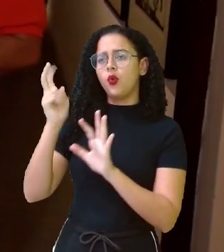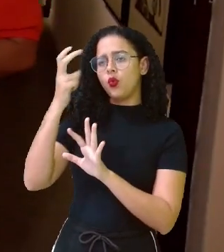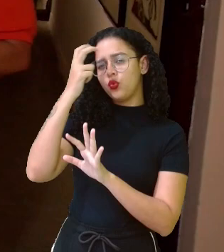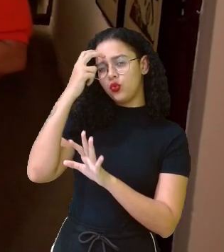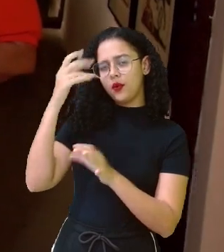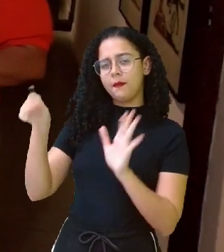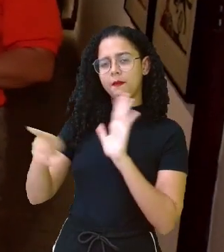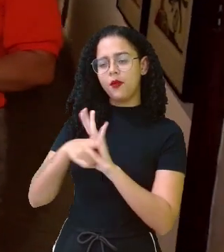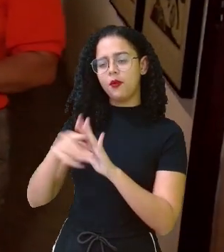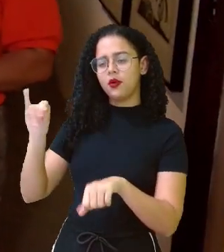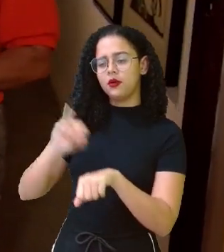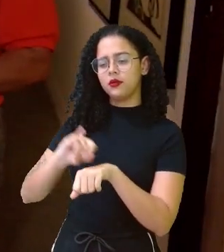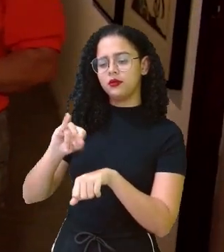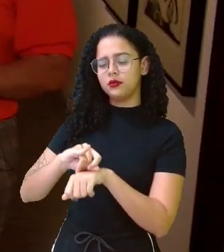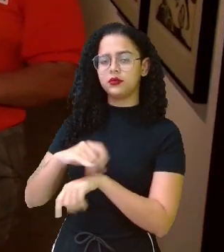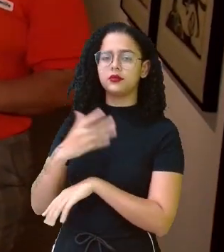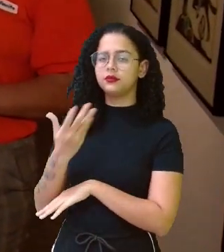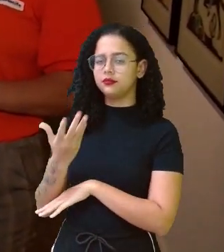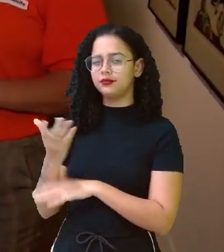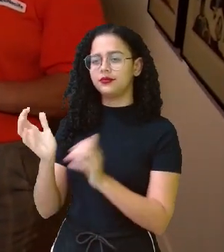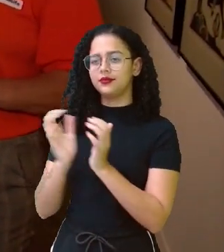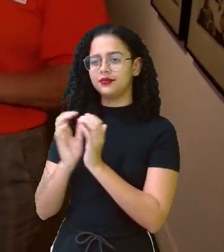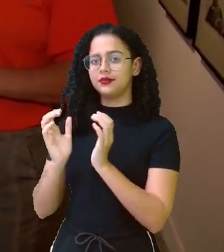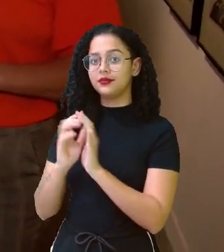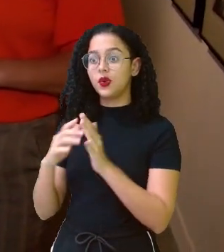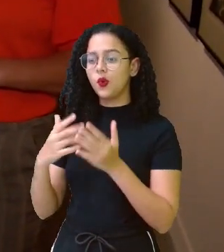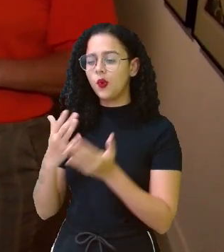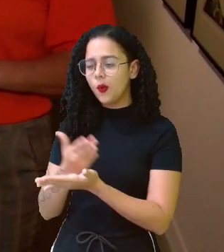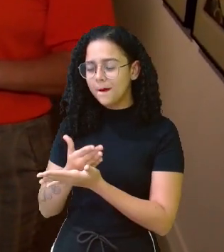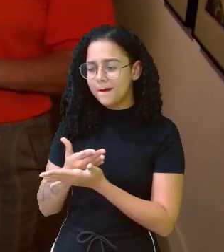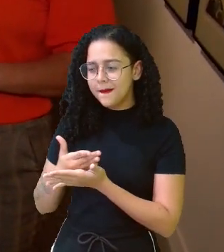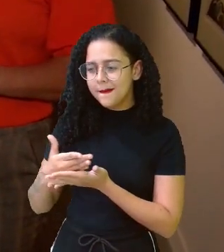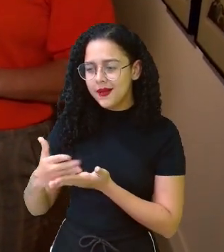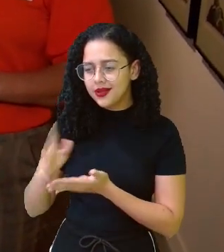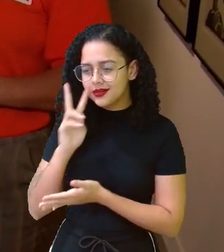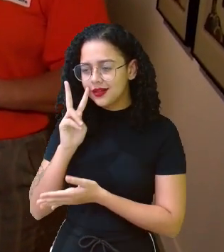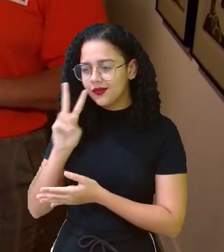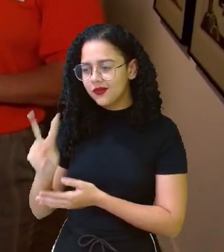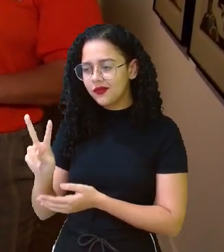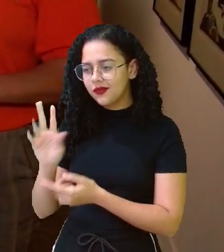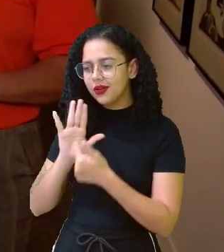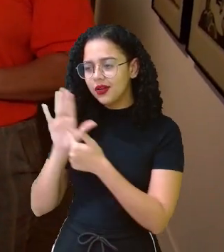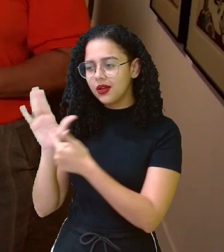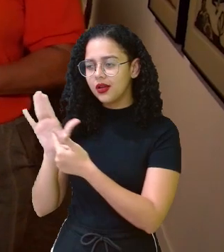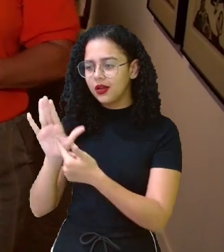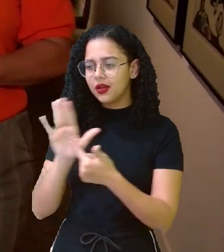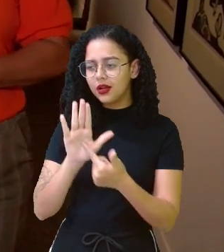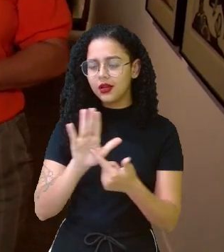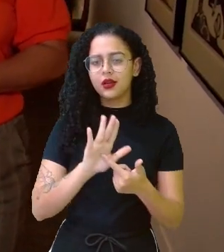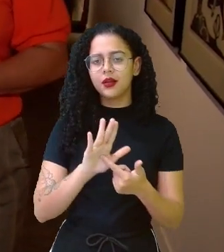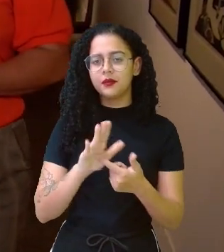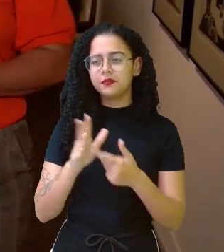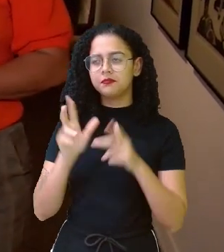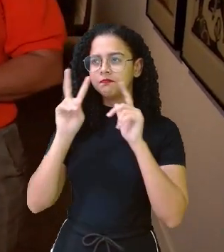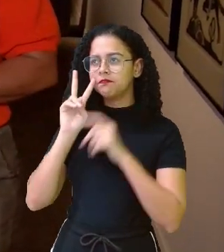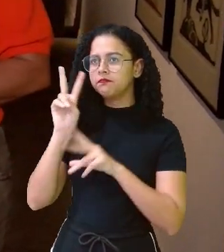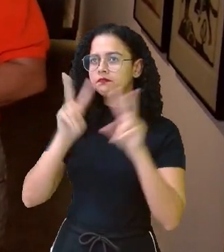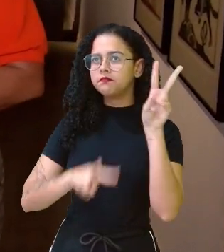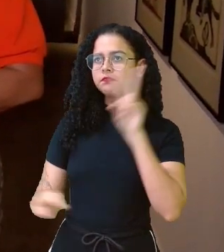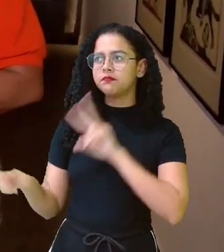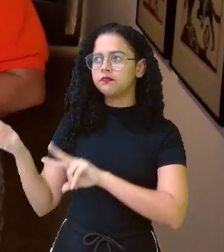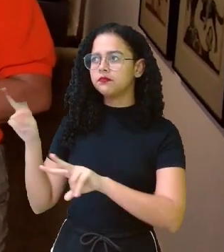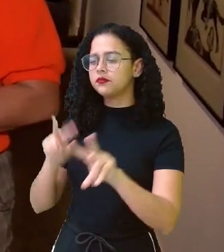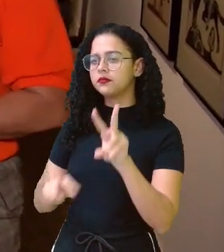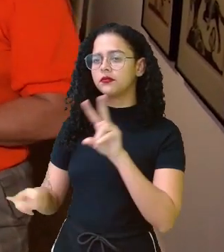capital, à cultura litorânea, né? Sim. Quando a gente começa a ver, por exemplo, essas representações de Samico, a gente já começa a perceber que as representações